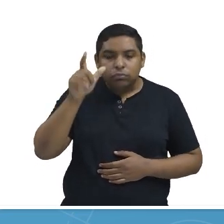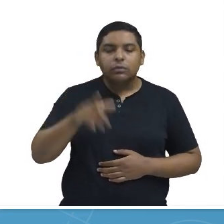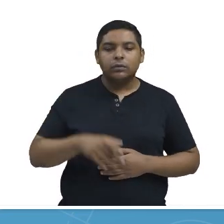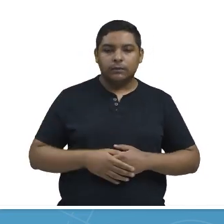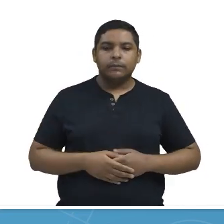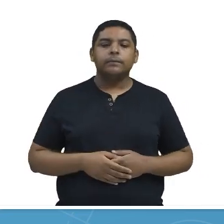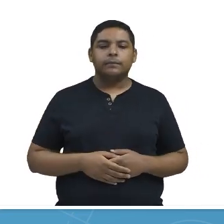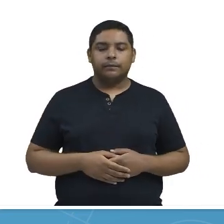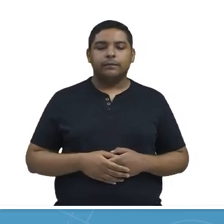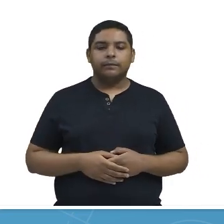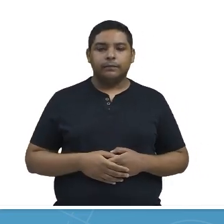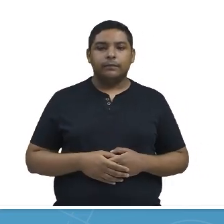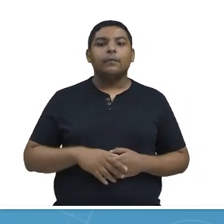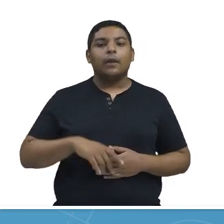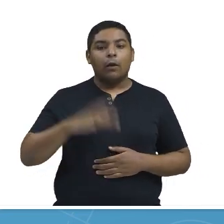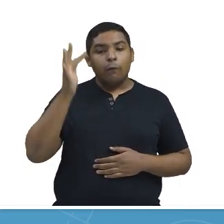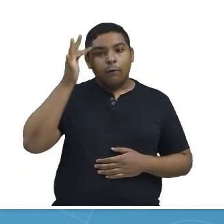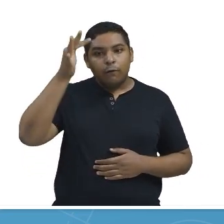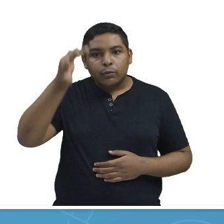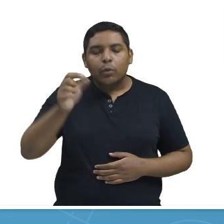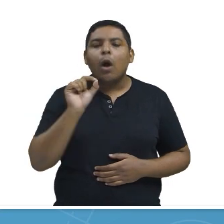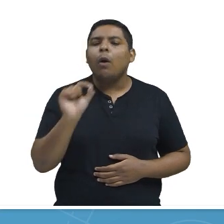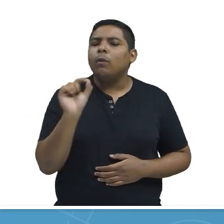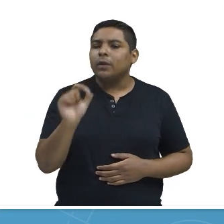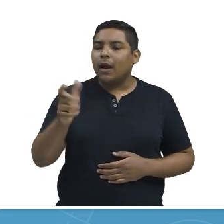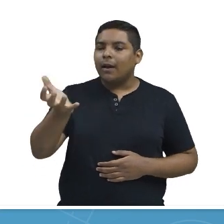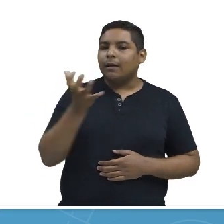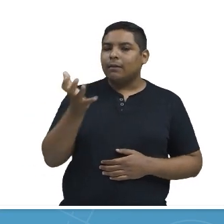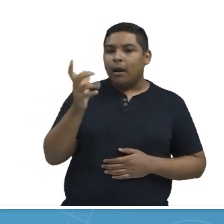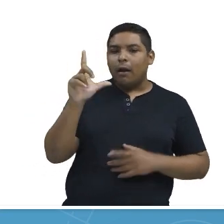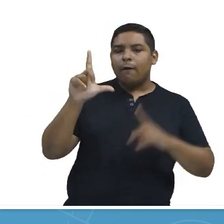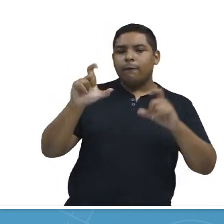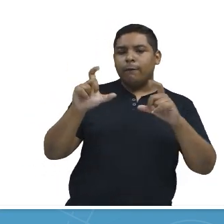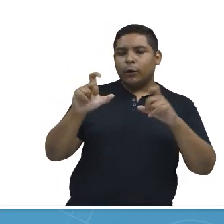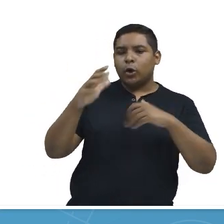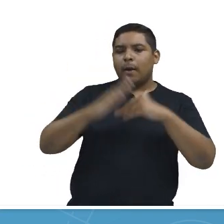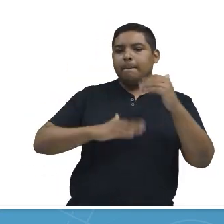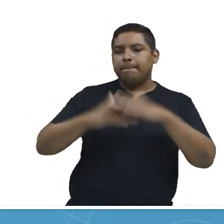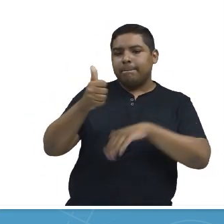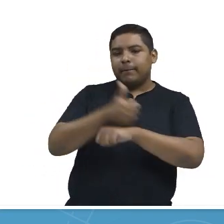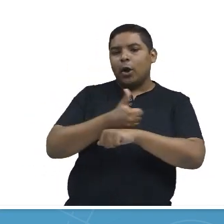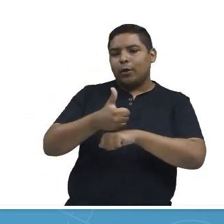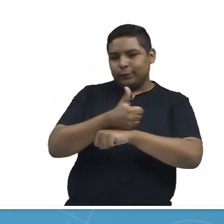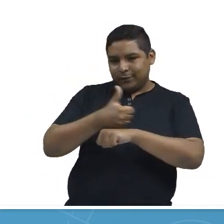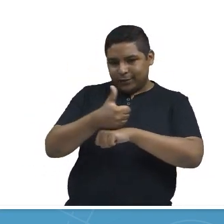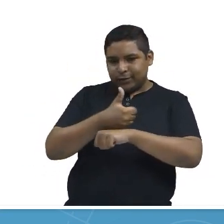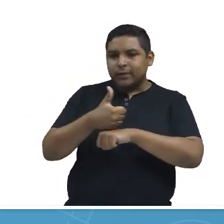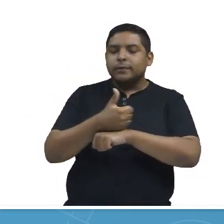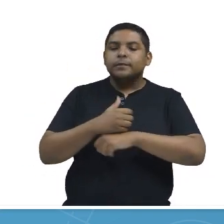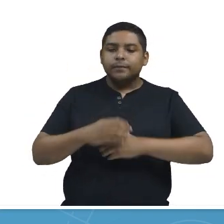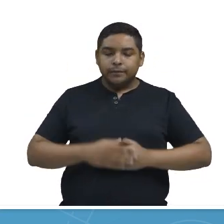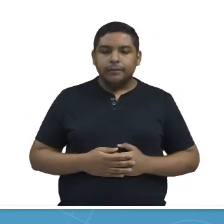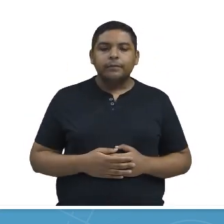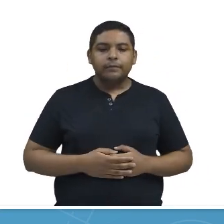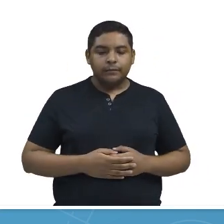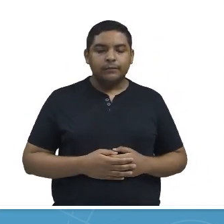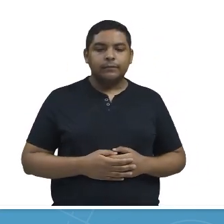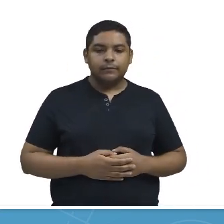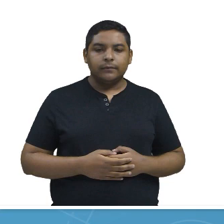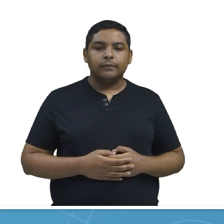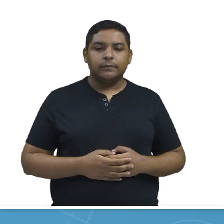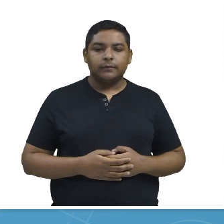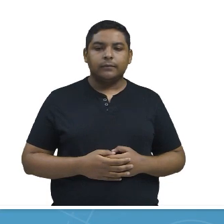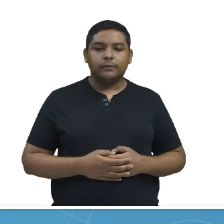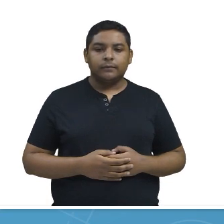Shirley? Ser uma photographer. Is to be a photographer. Então, o whose, ele vem logo depois